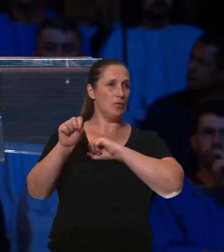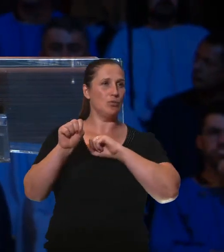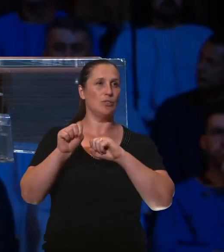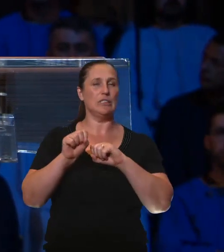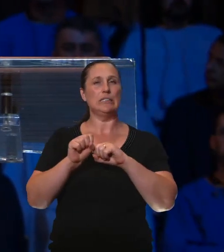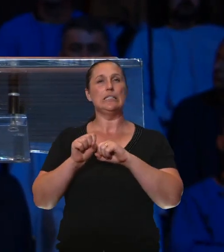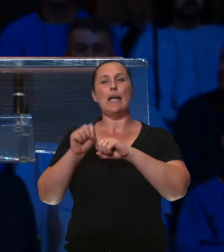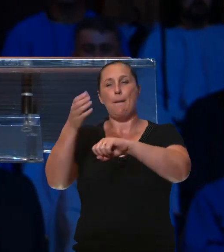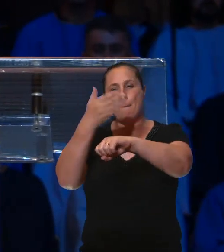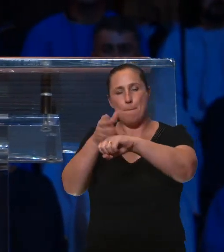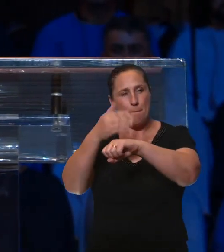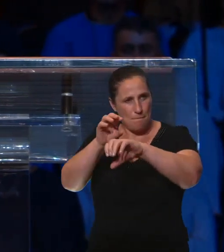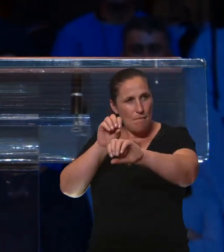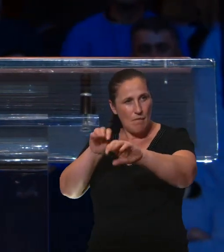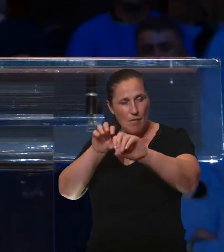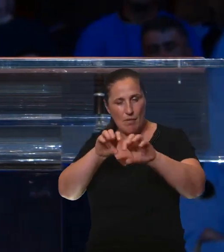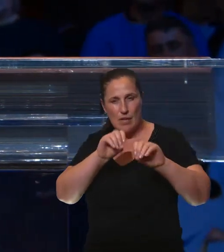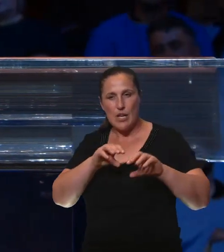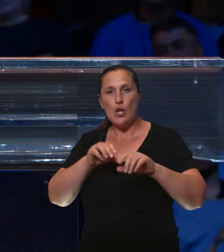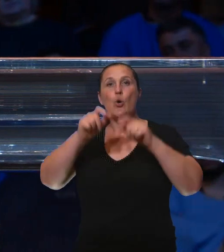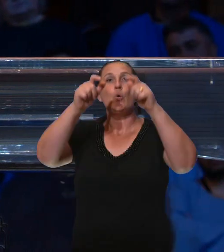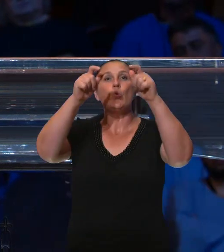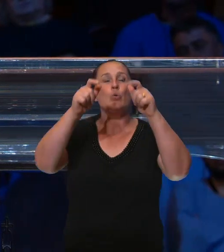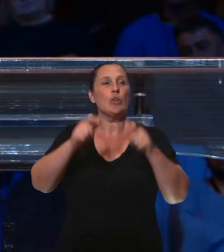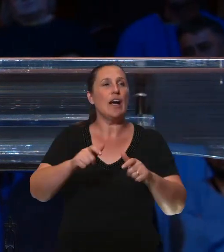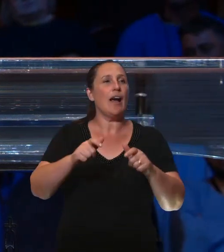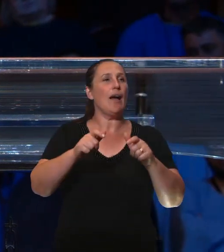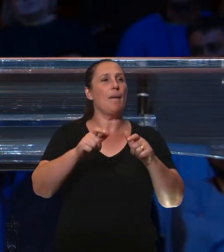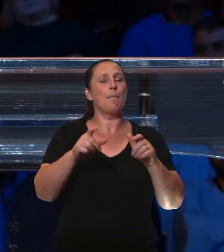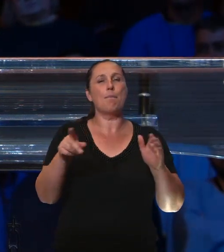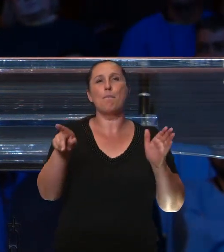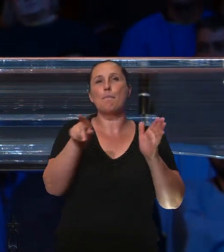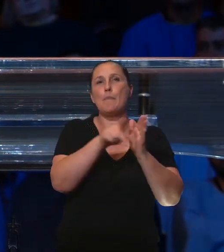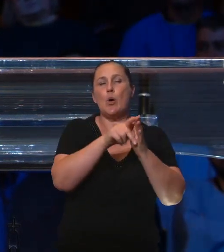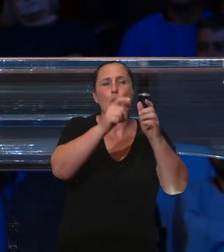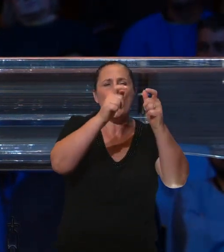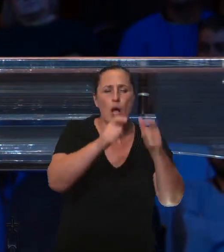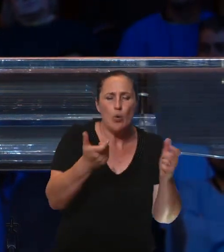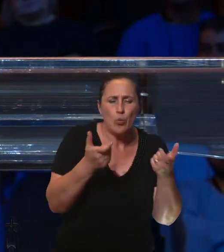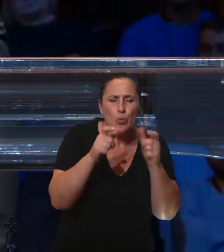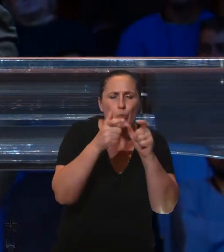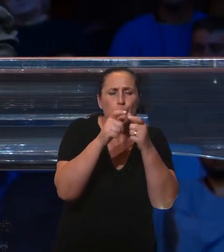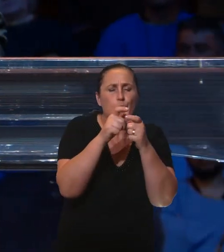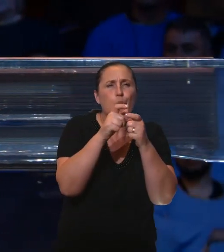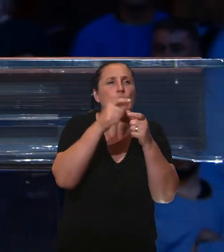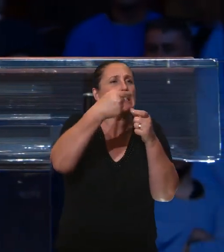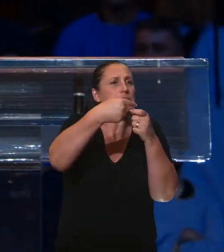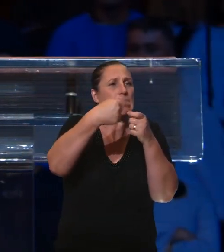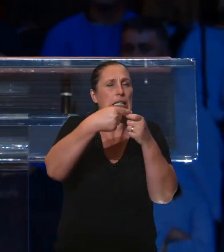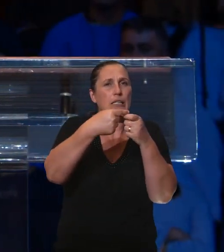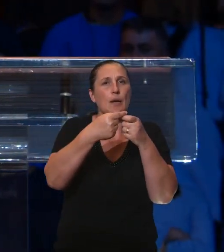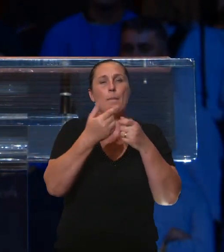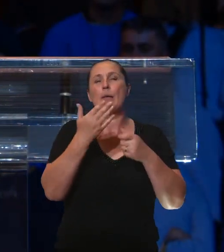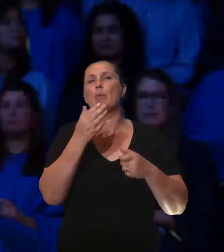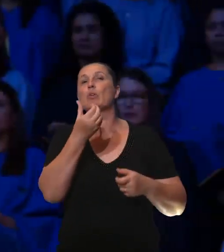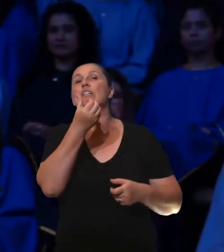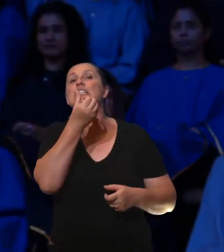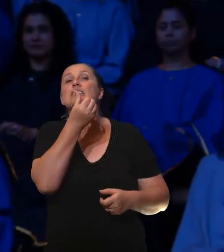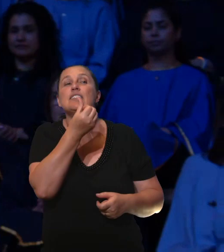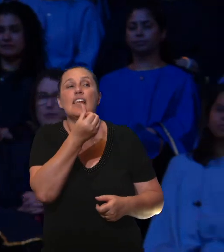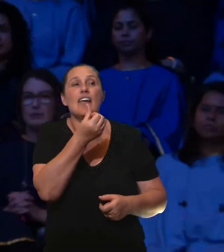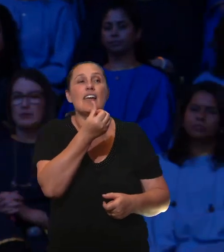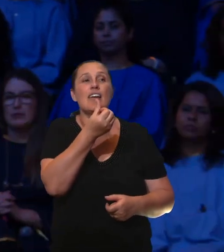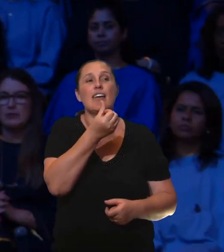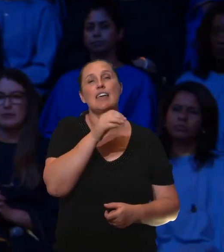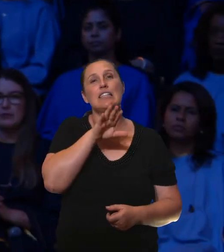pequeno treinamento para alguns líderes em uma aldeia já quase na fronteira com a Tanzânia. E eram umas 6 horas